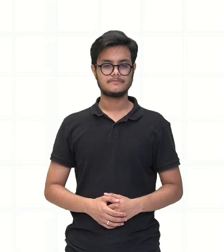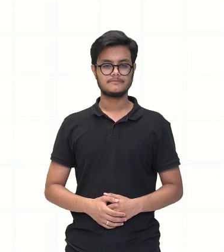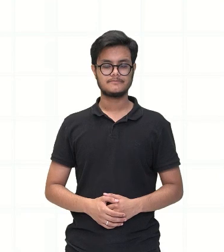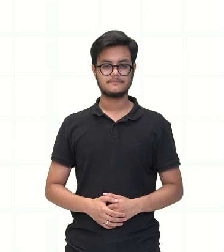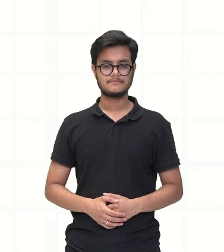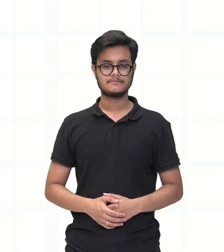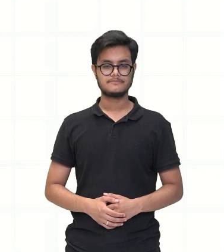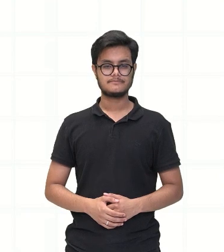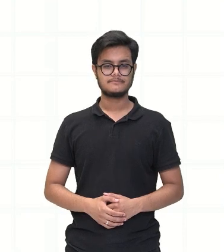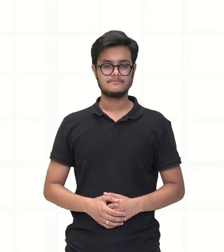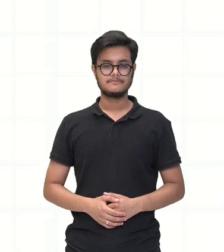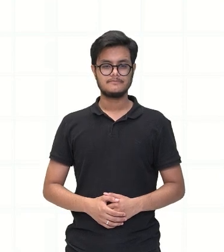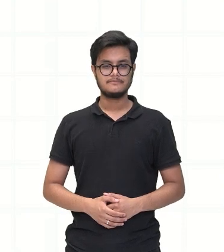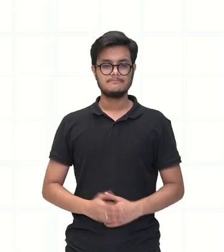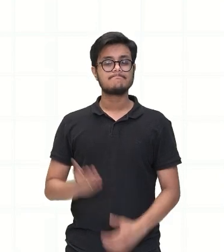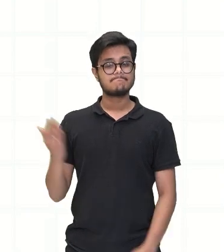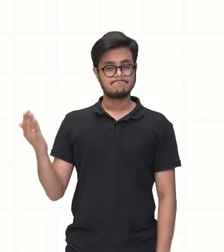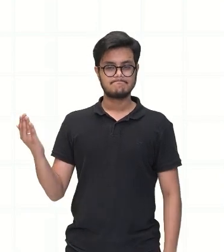hífen. Olha só.